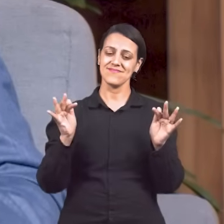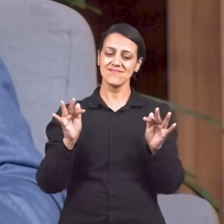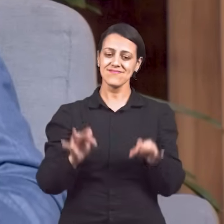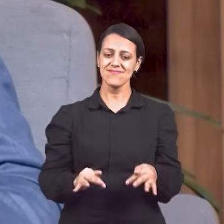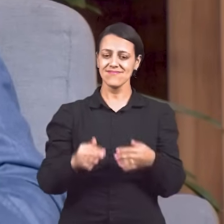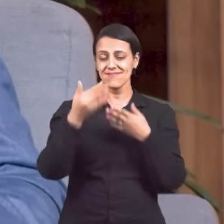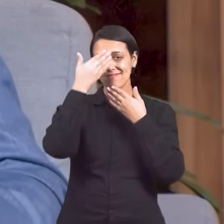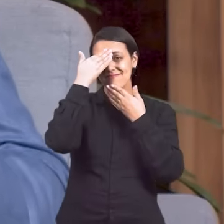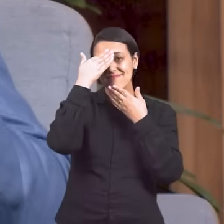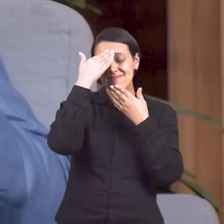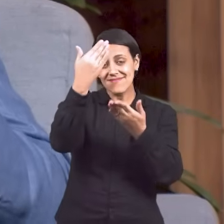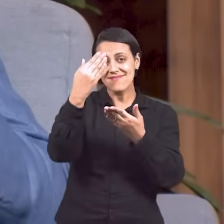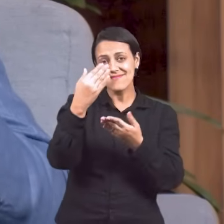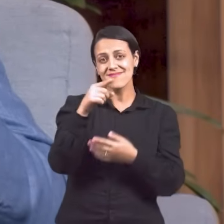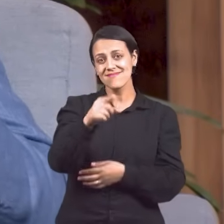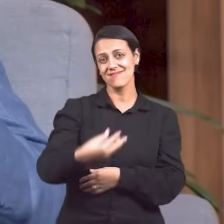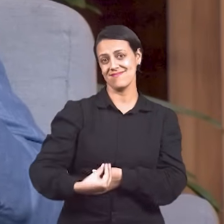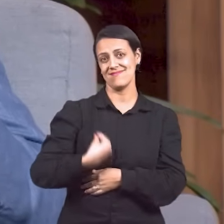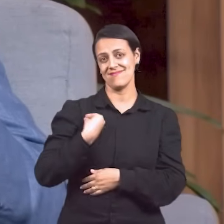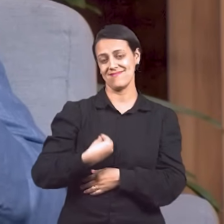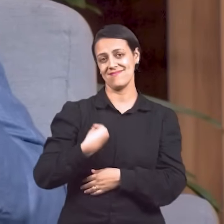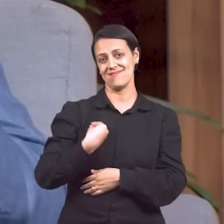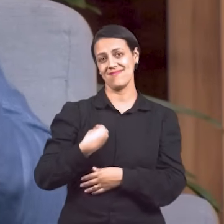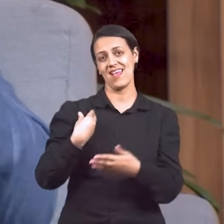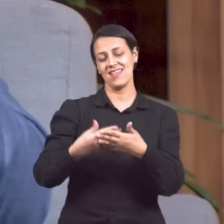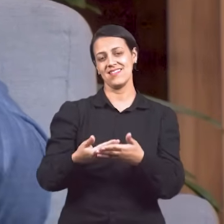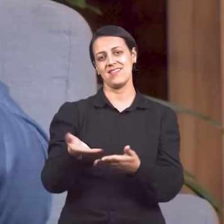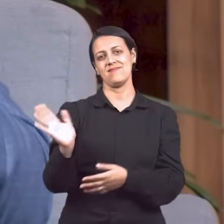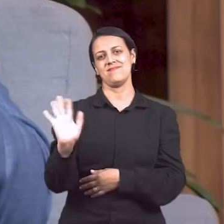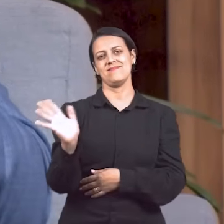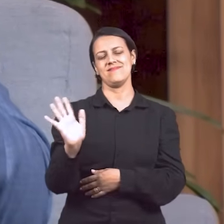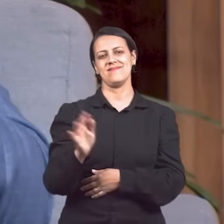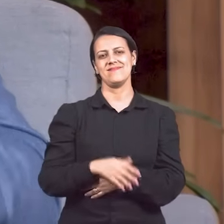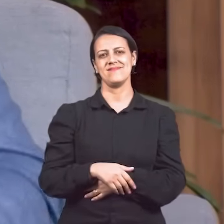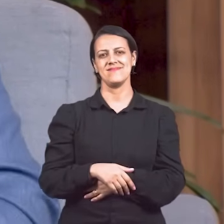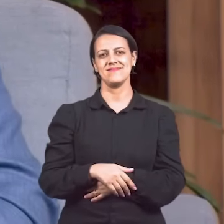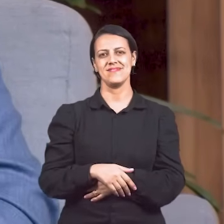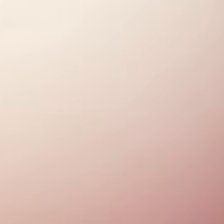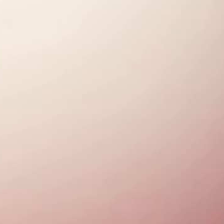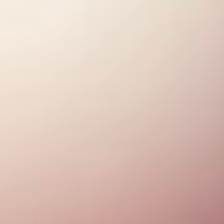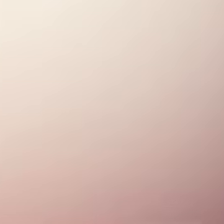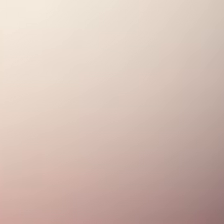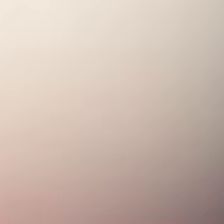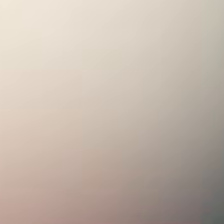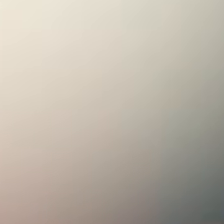chegando ao final do nosso programa, agradecemos a sua participação e até o próximo episódio.